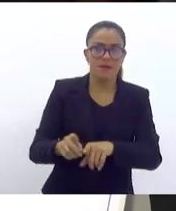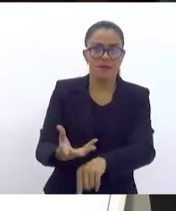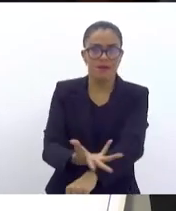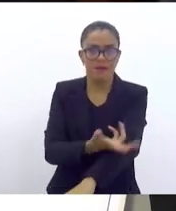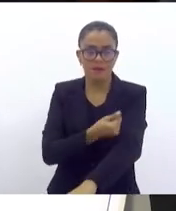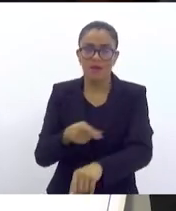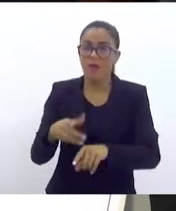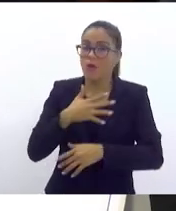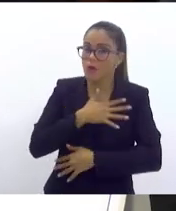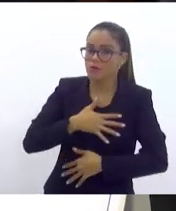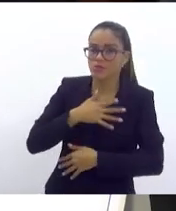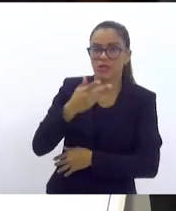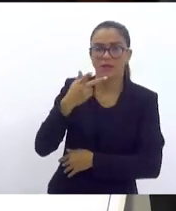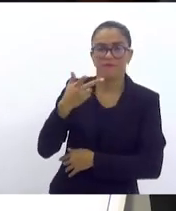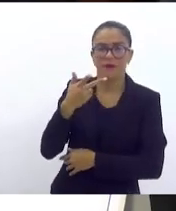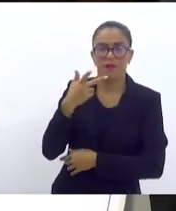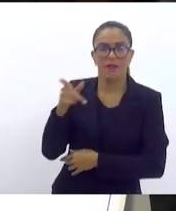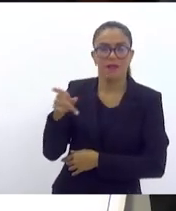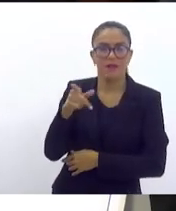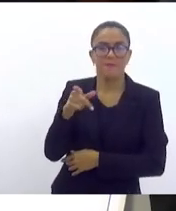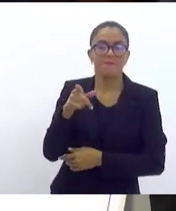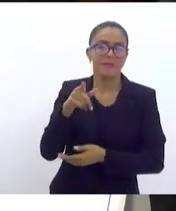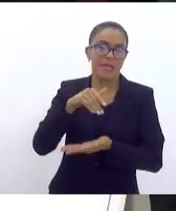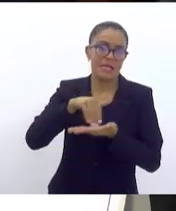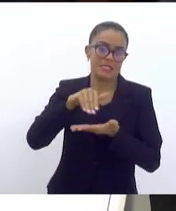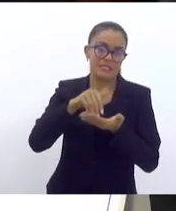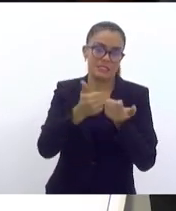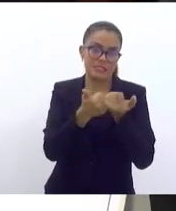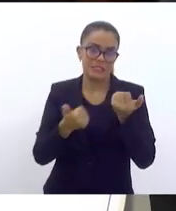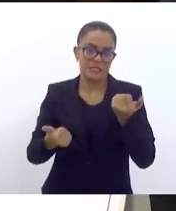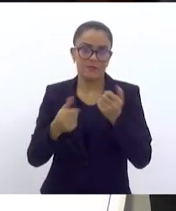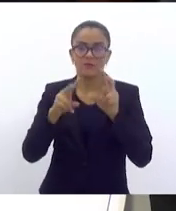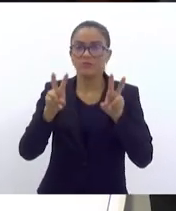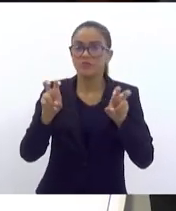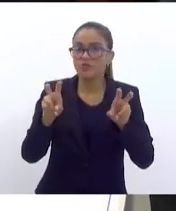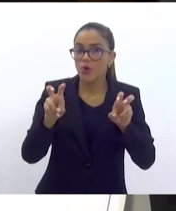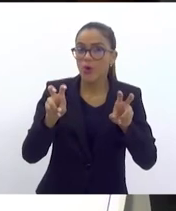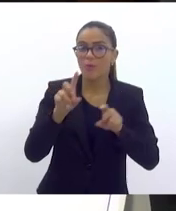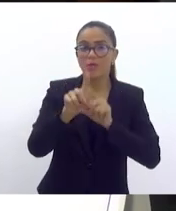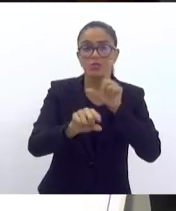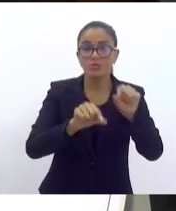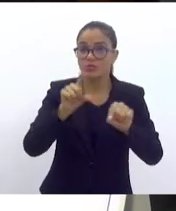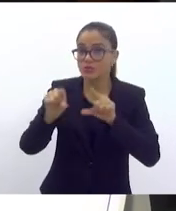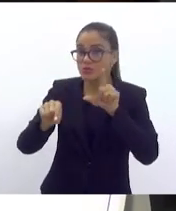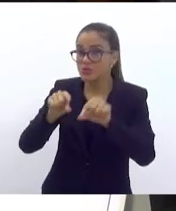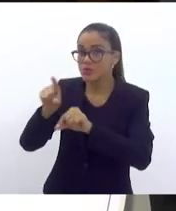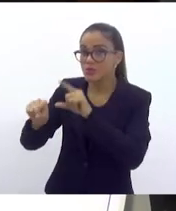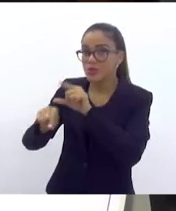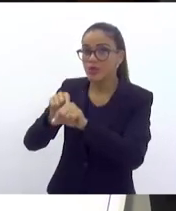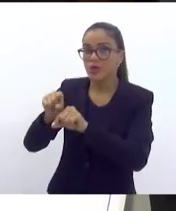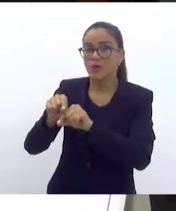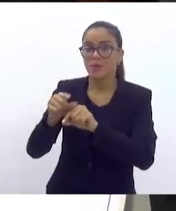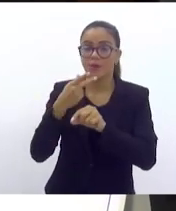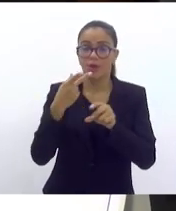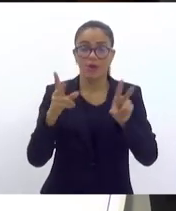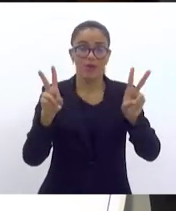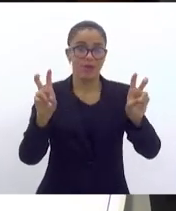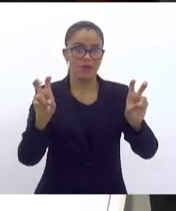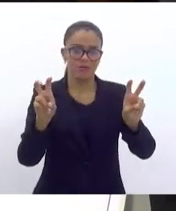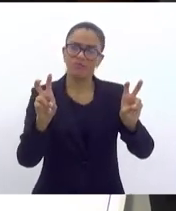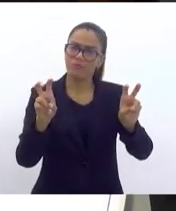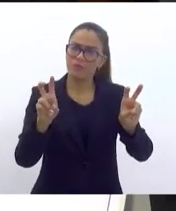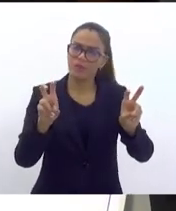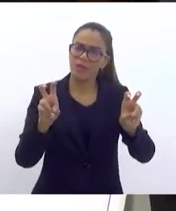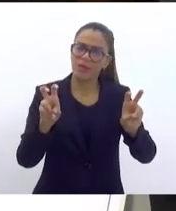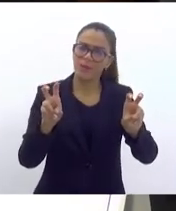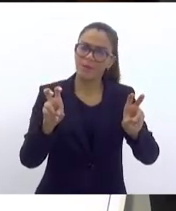Eu gostei muito da fala da subsecretária No que diz respeito à escolhas porque um tema um assunto que a gente